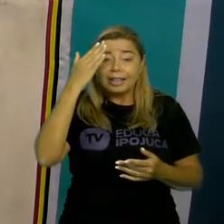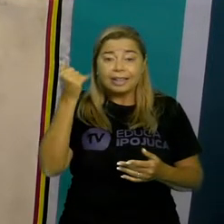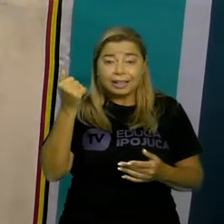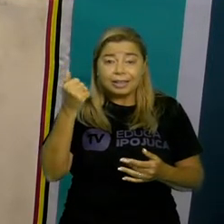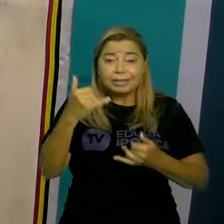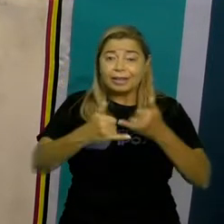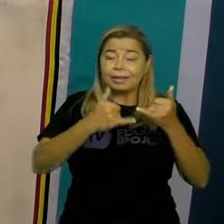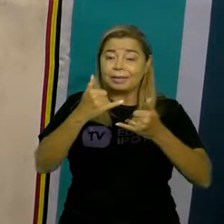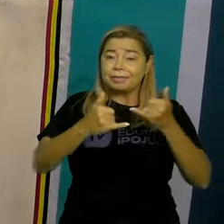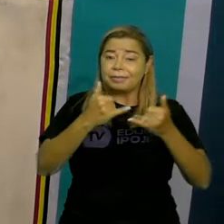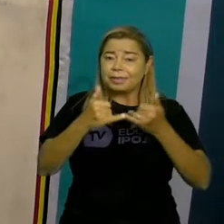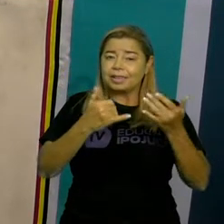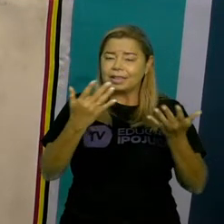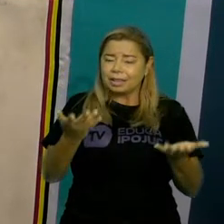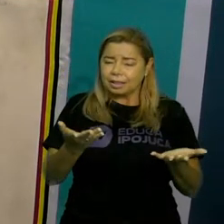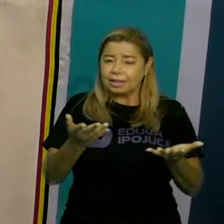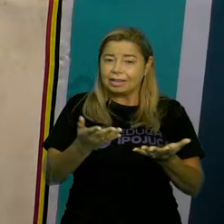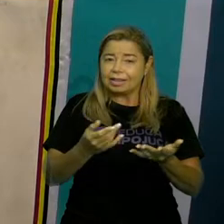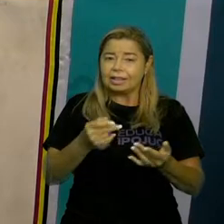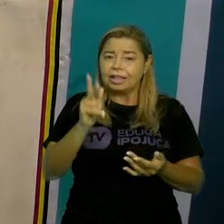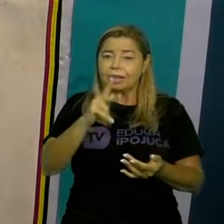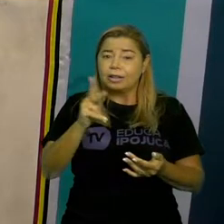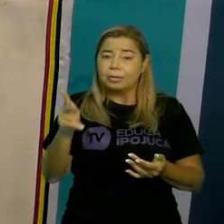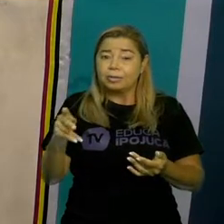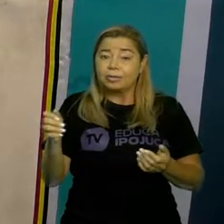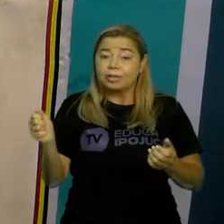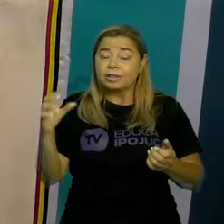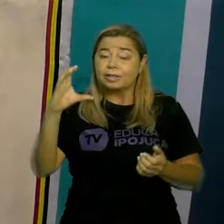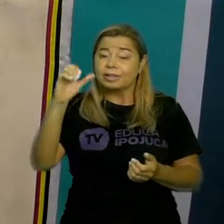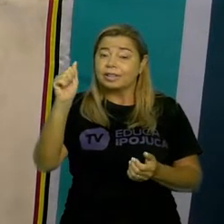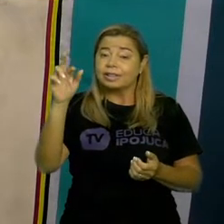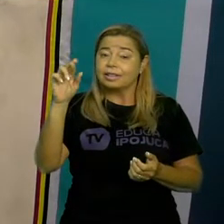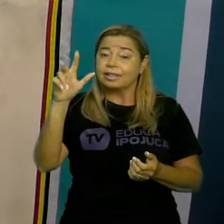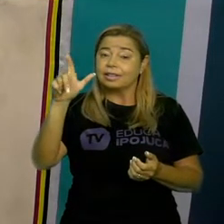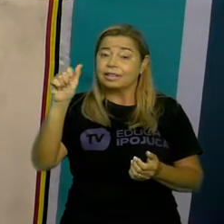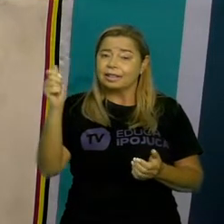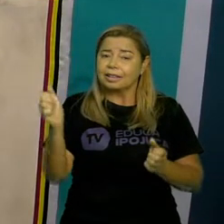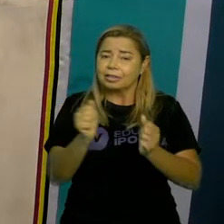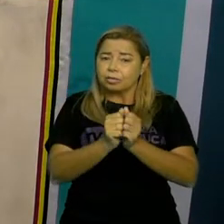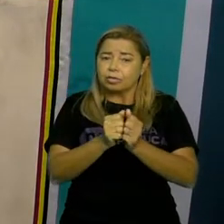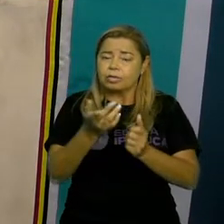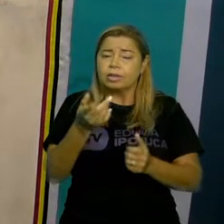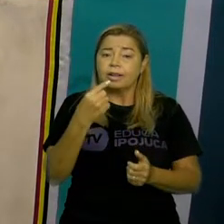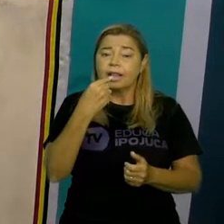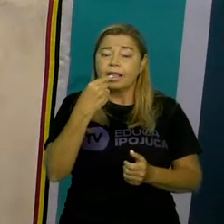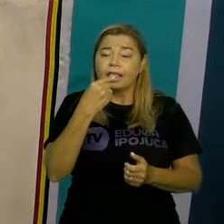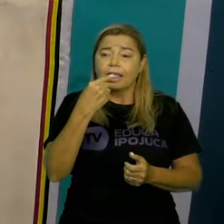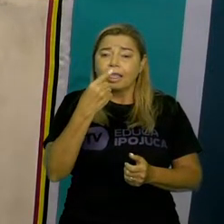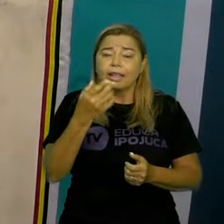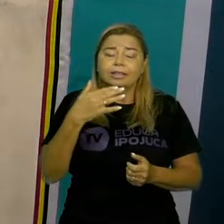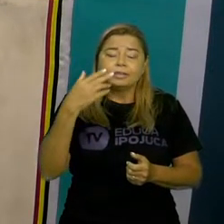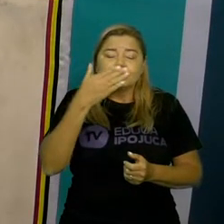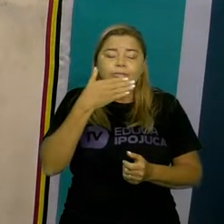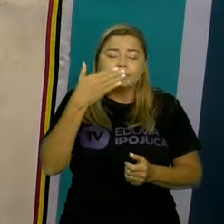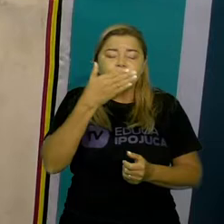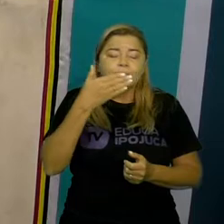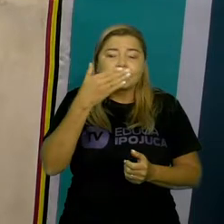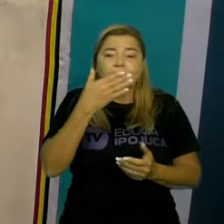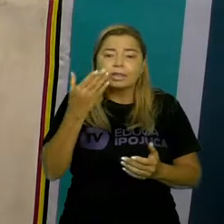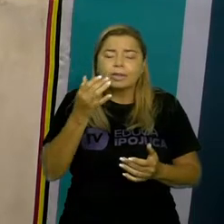o sabor do doce, do azedo, sentimos o sabor da